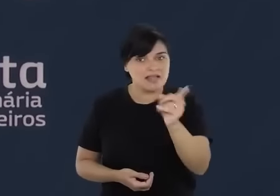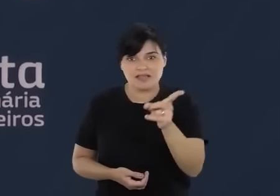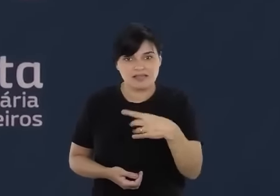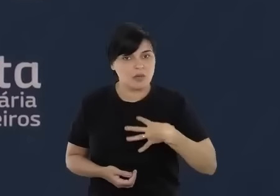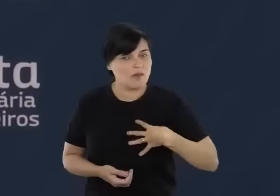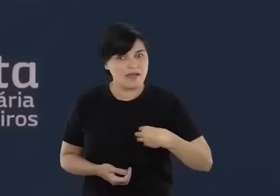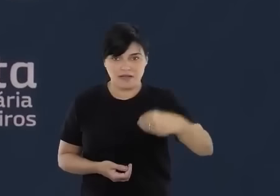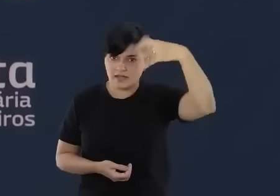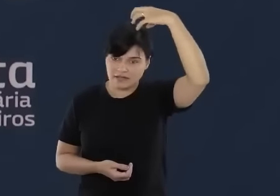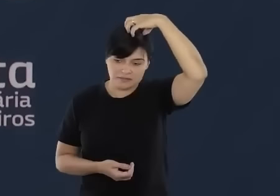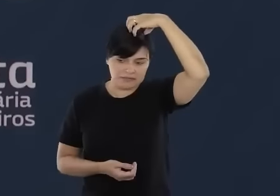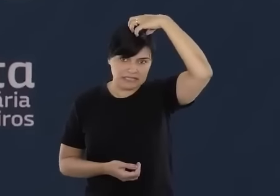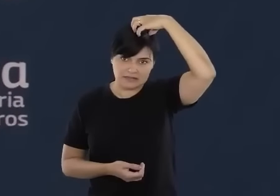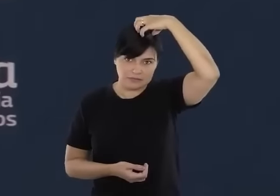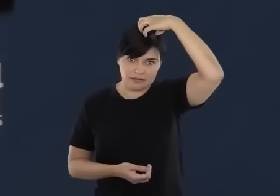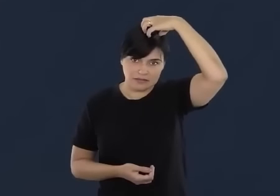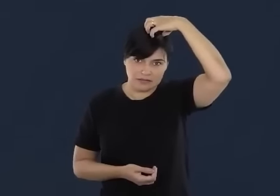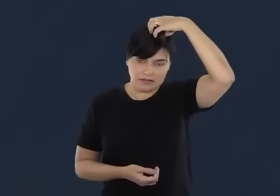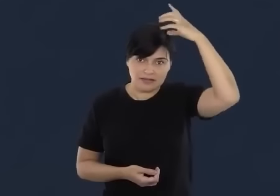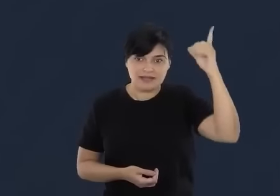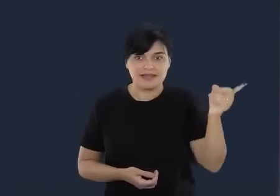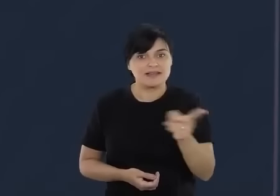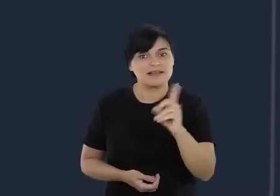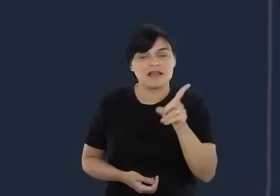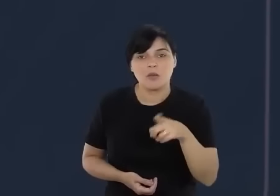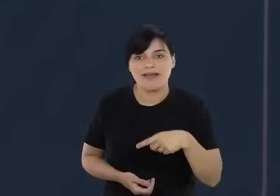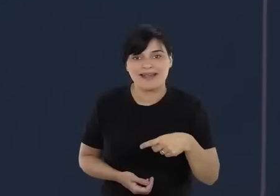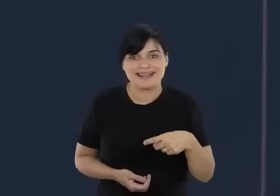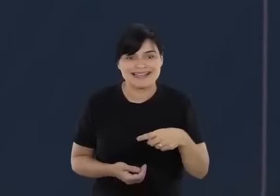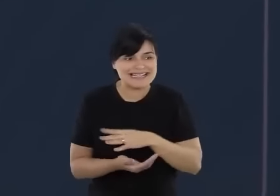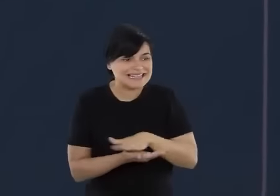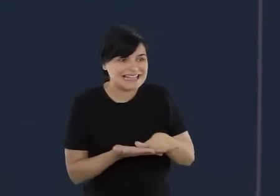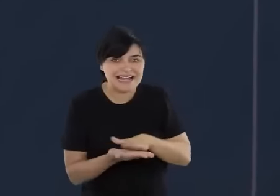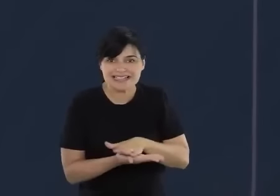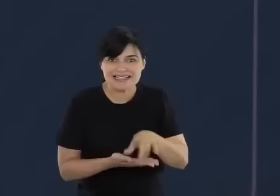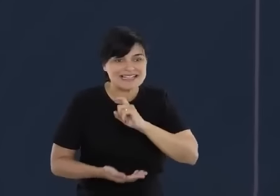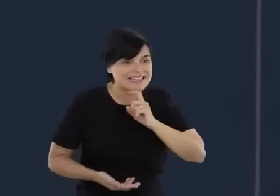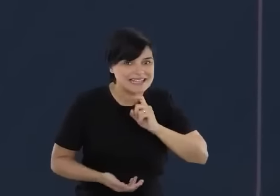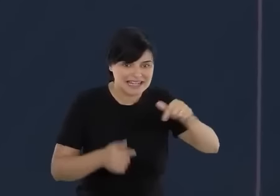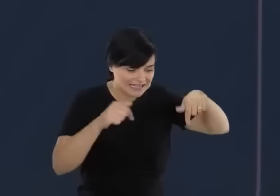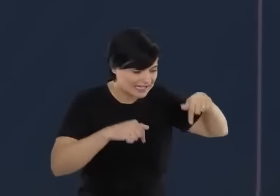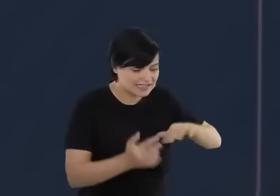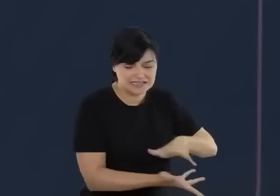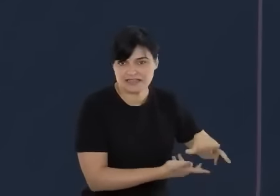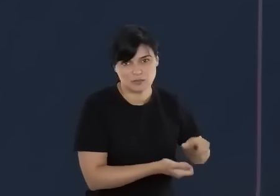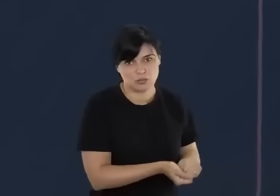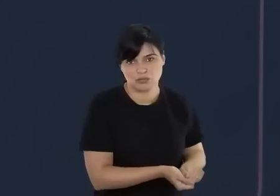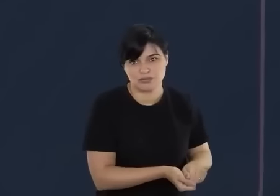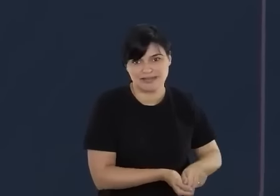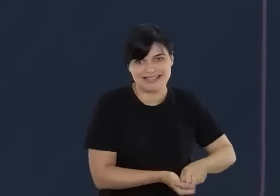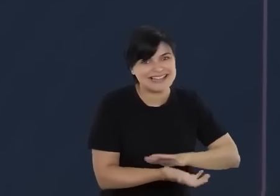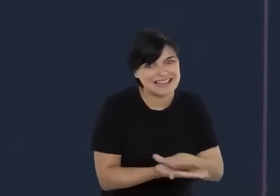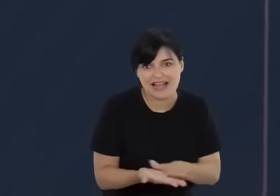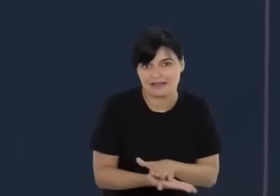mundo não são os juízes das cortes mais egrejas o senhor absoluto diante